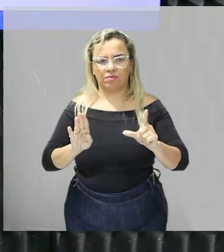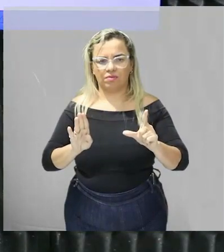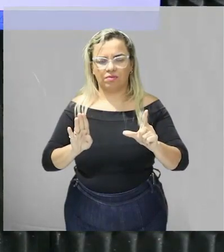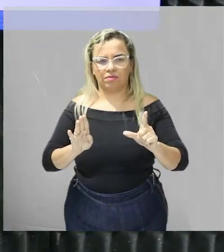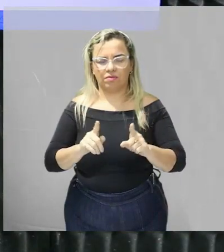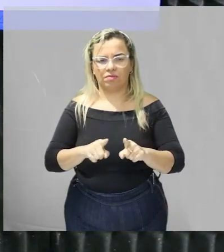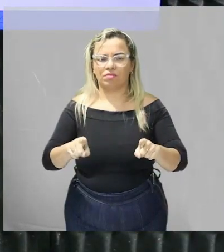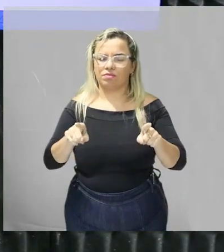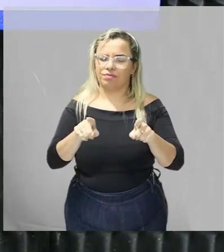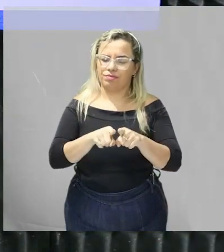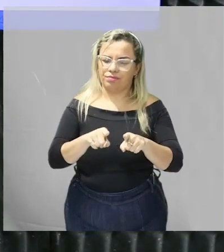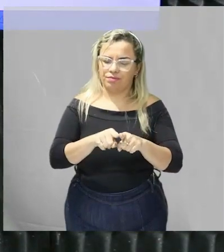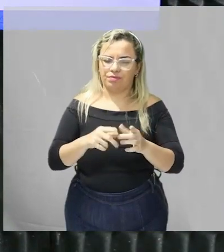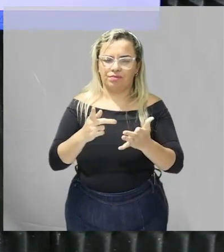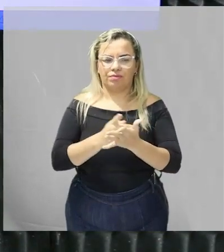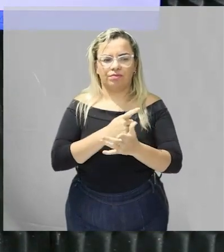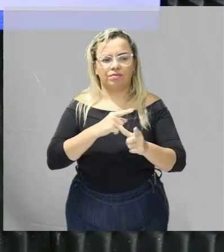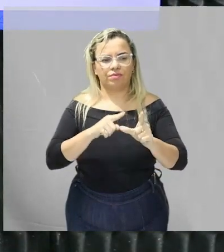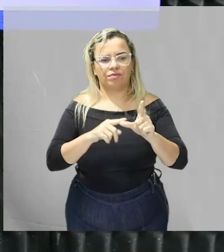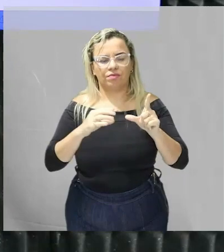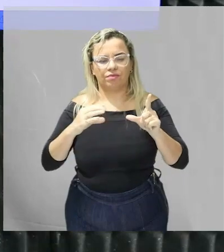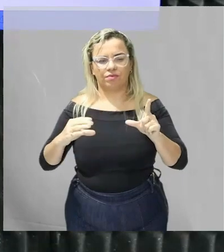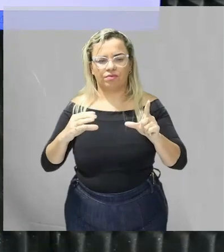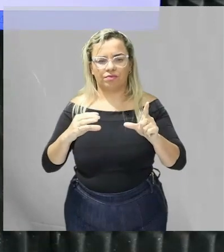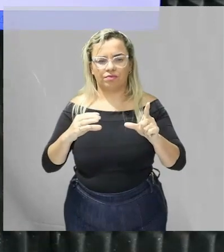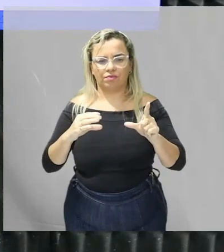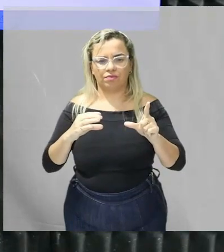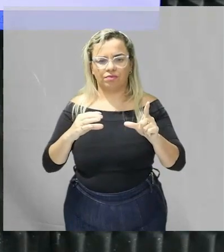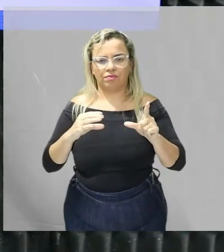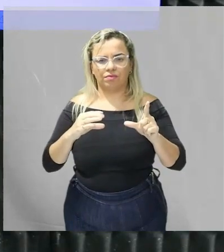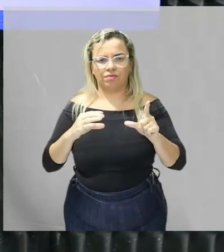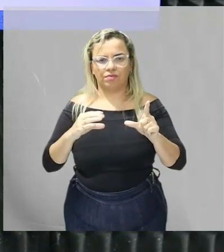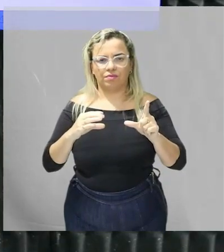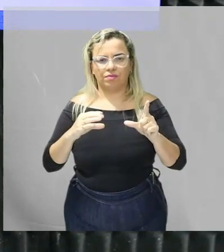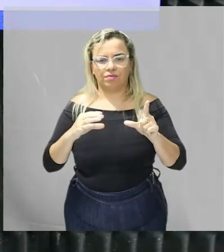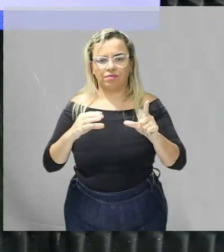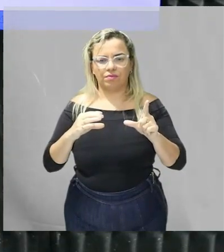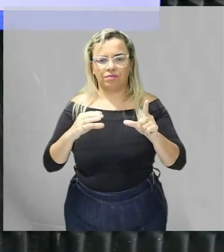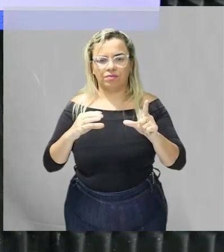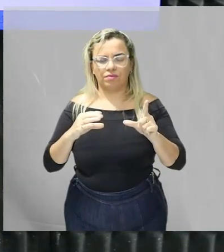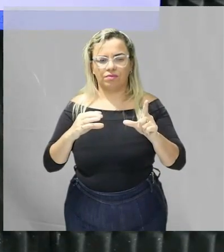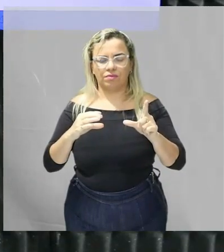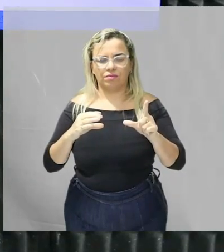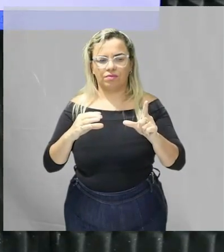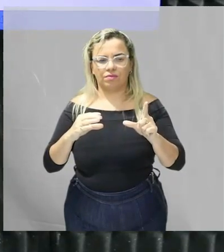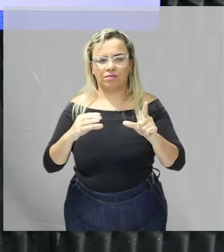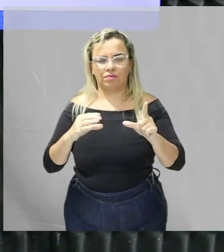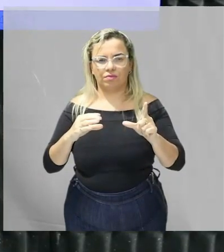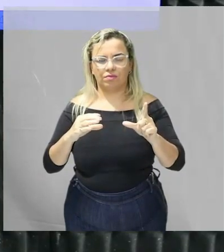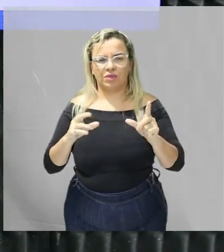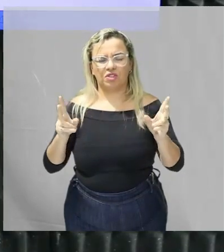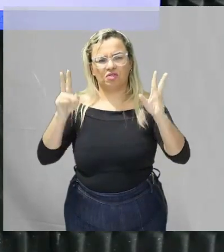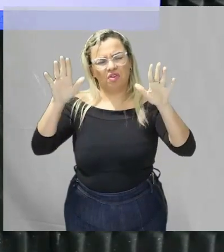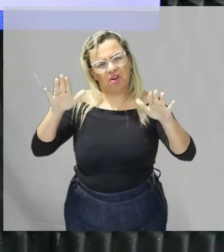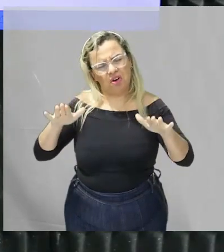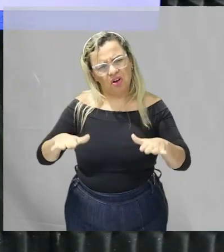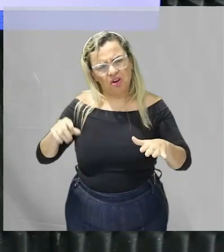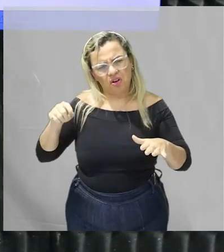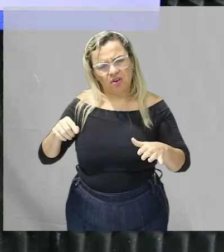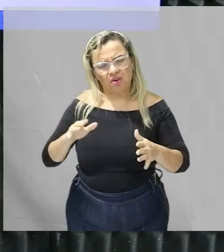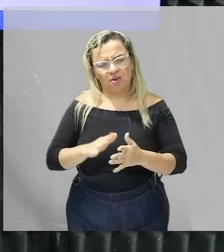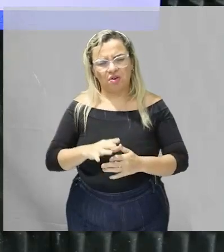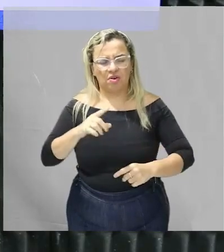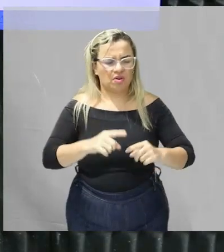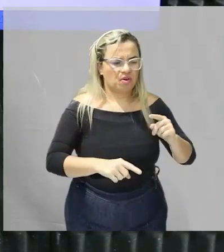não, eu te falei lá no texto. Foi mudança sofrida pelo sistema internacional financeiro, ou seja, que desvalorizou o produto local e fez com que